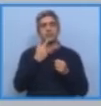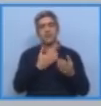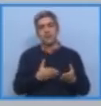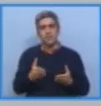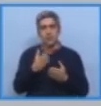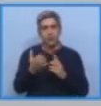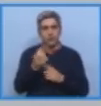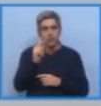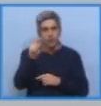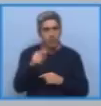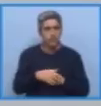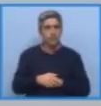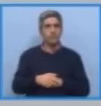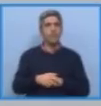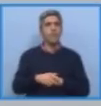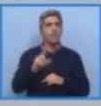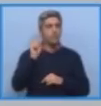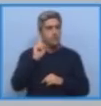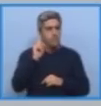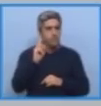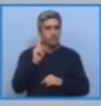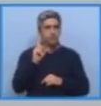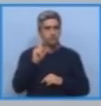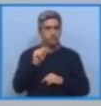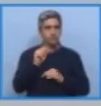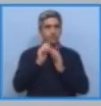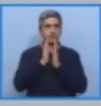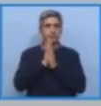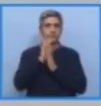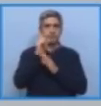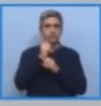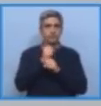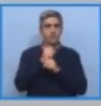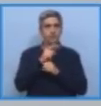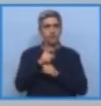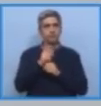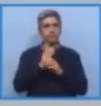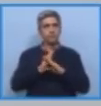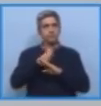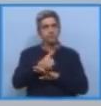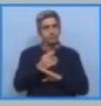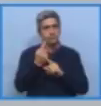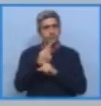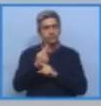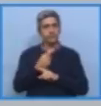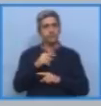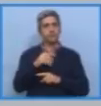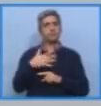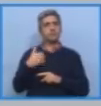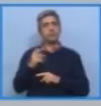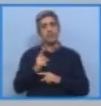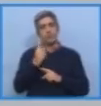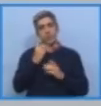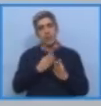chegar lá. É importante também para a Igreja trabalhar estas vias de acesso, e a misericórdia é uma delas,